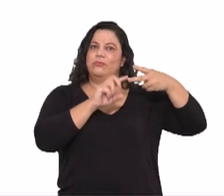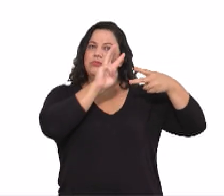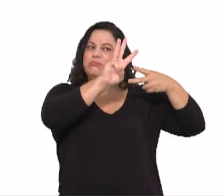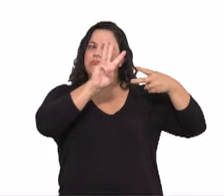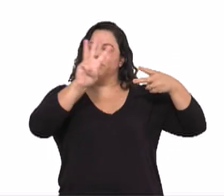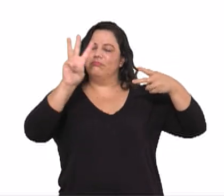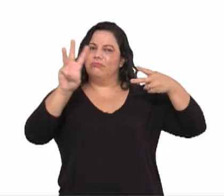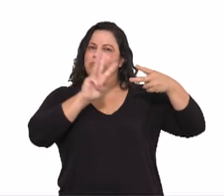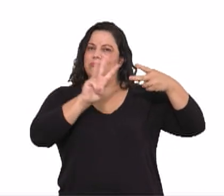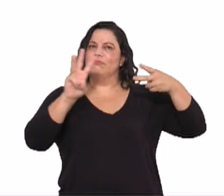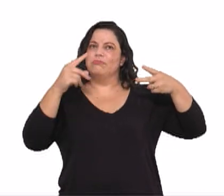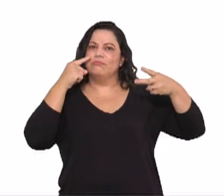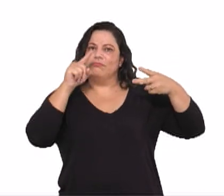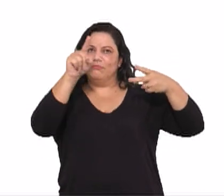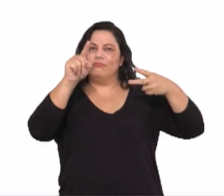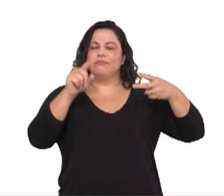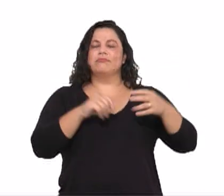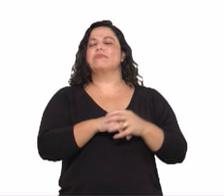acessem.